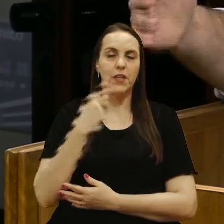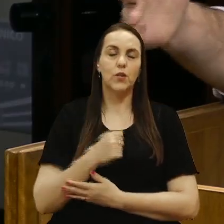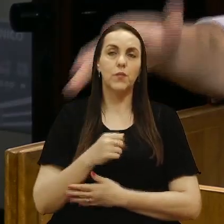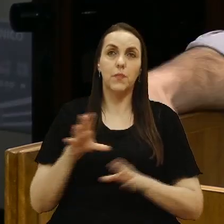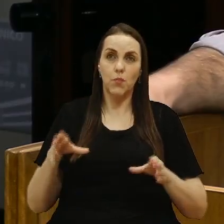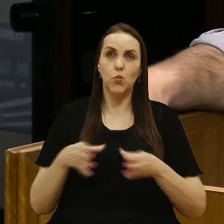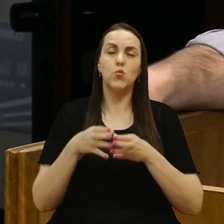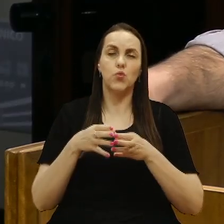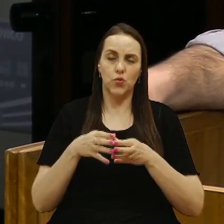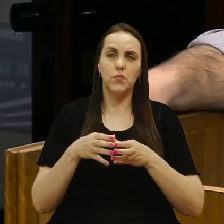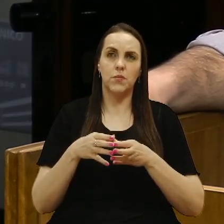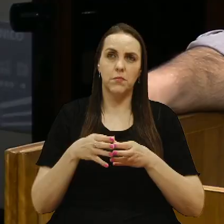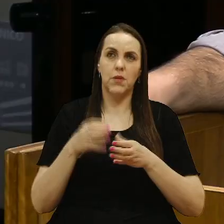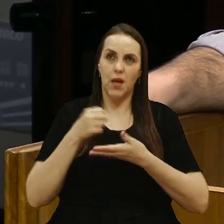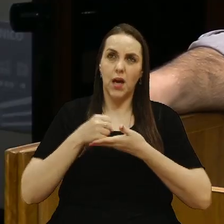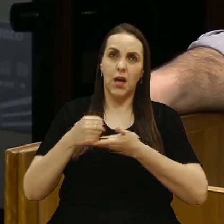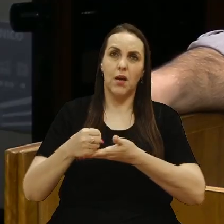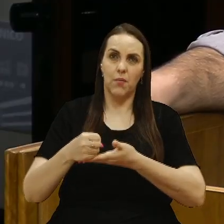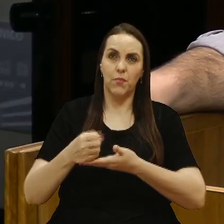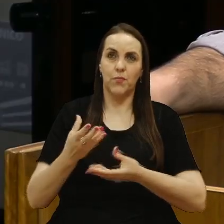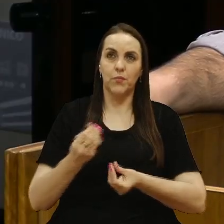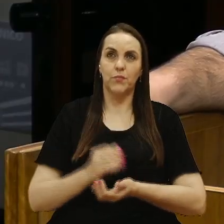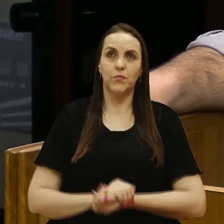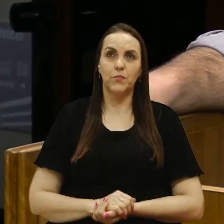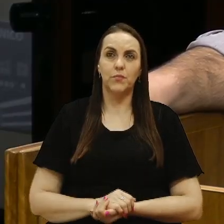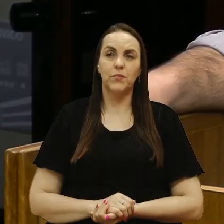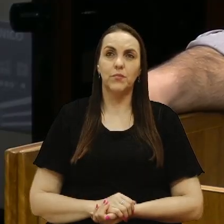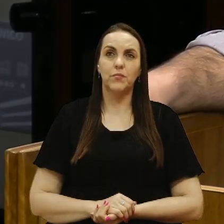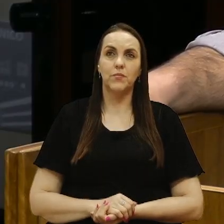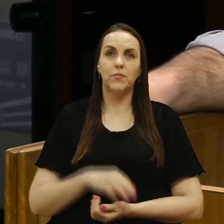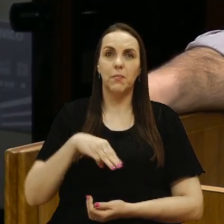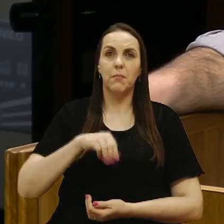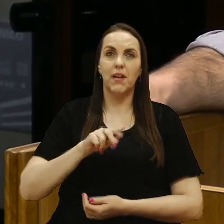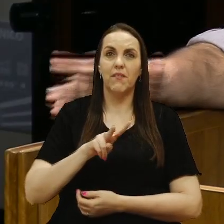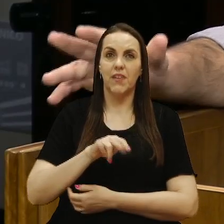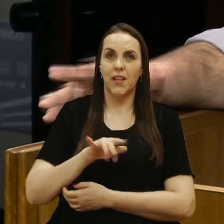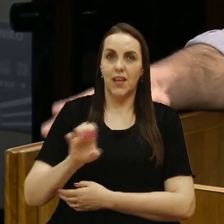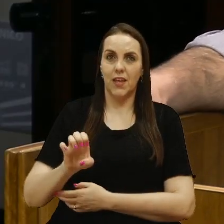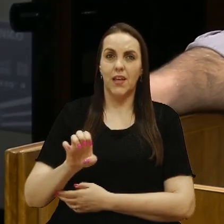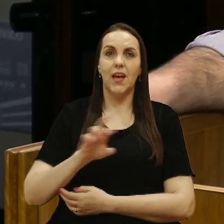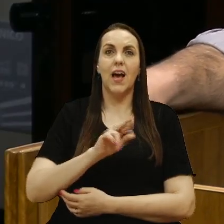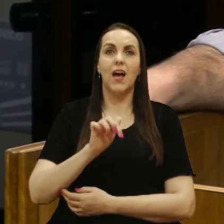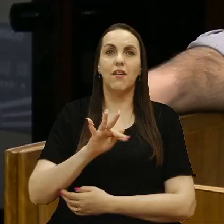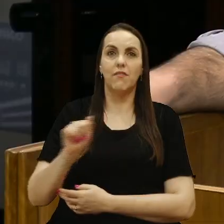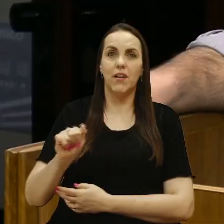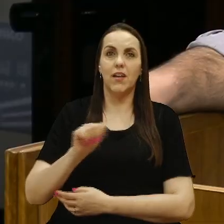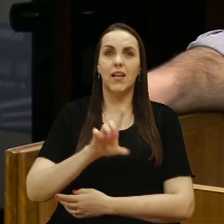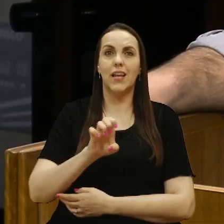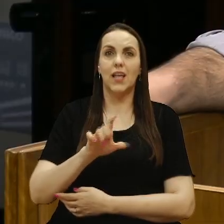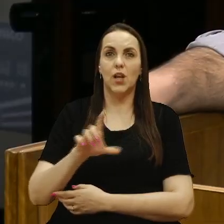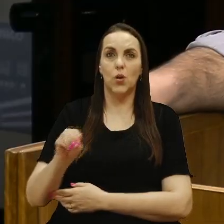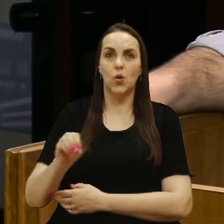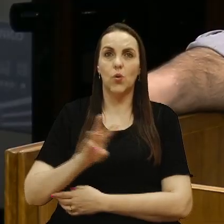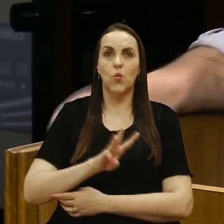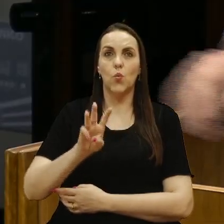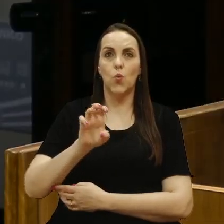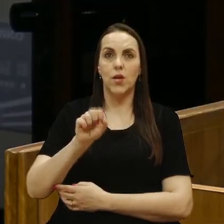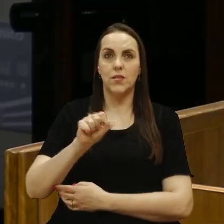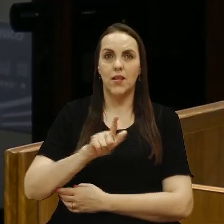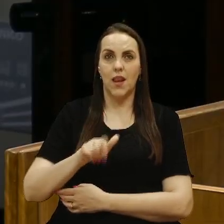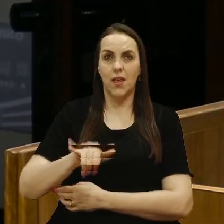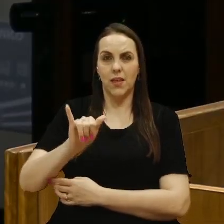Todos os atletas da equipe Maville, o Rafa, o Lelo, o Wesley, entre tantos outros, apoiaram